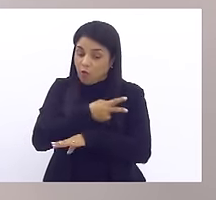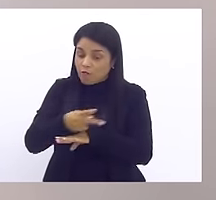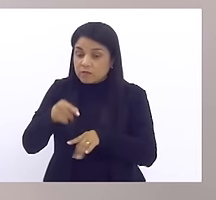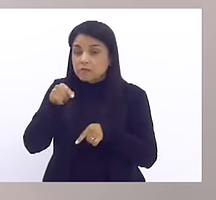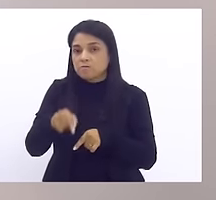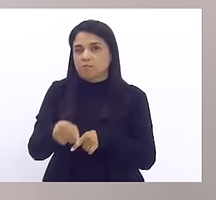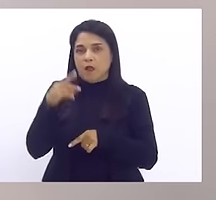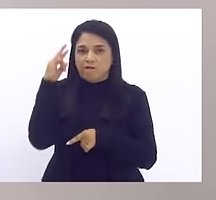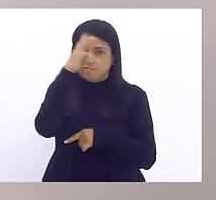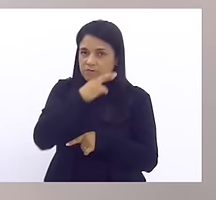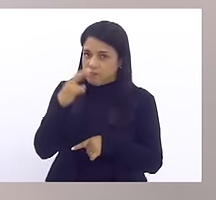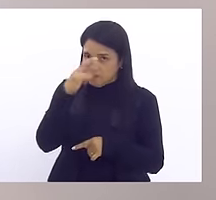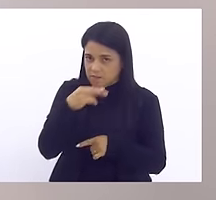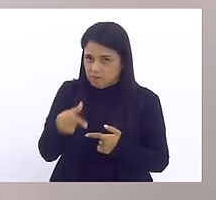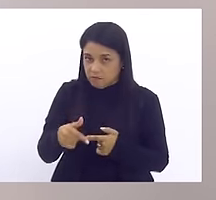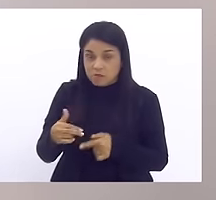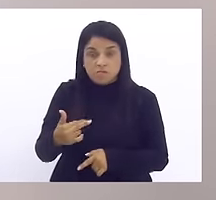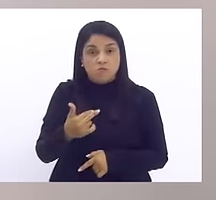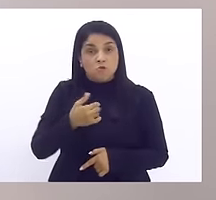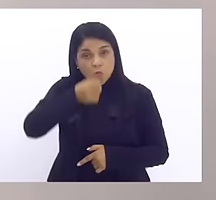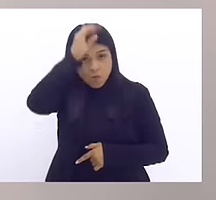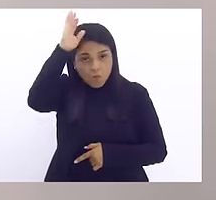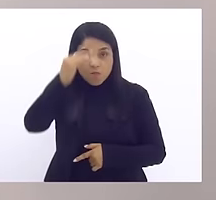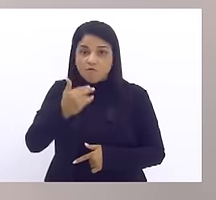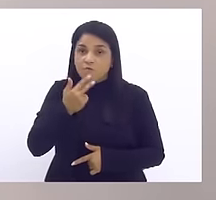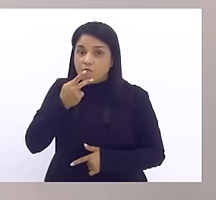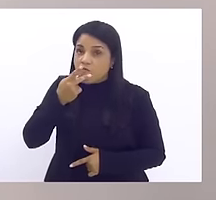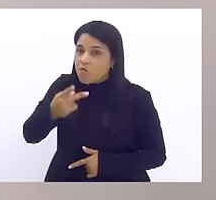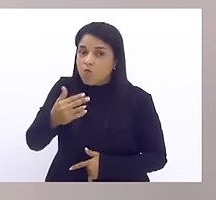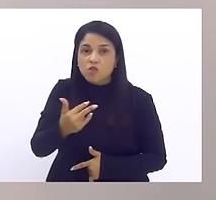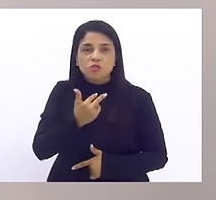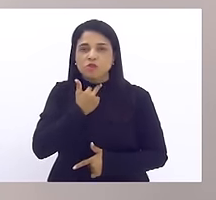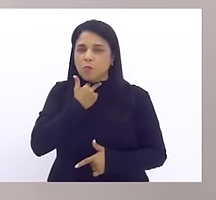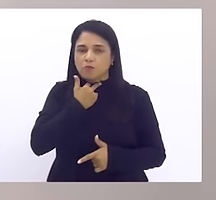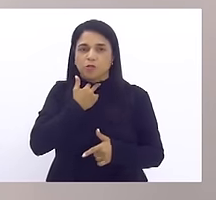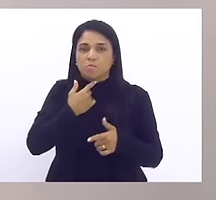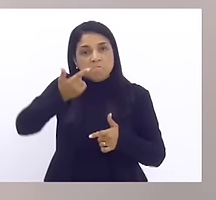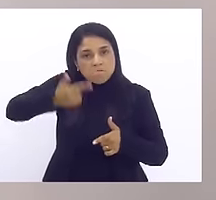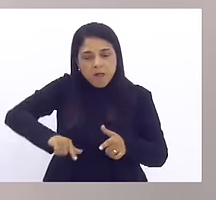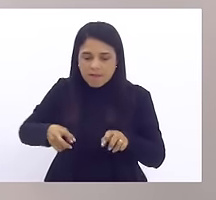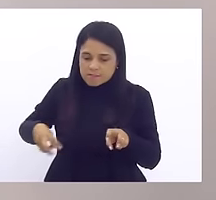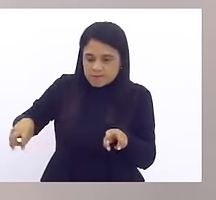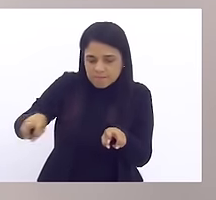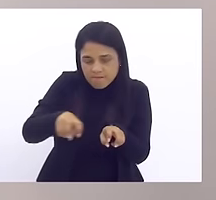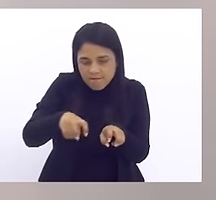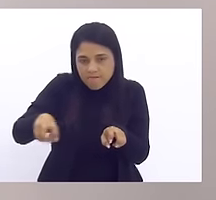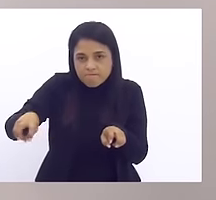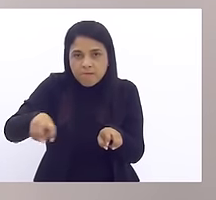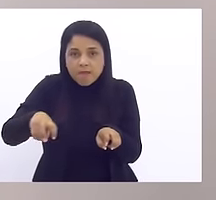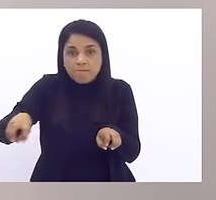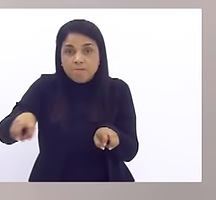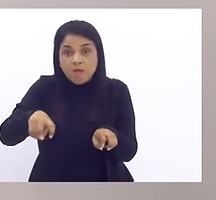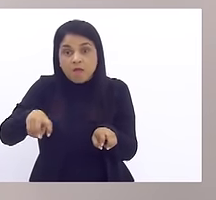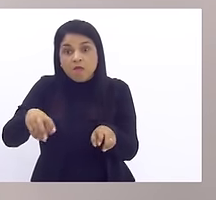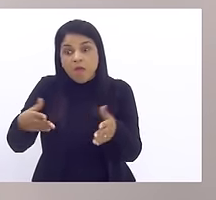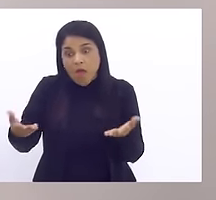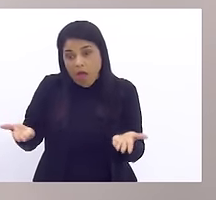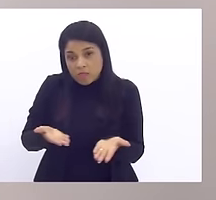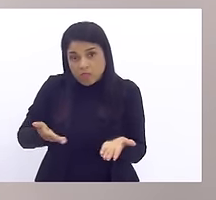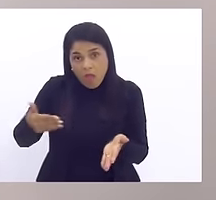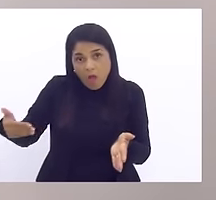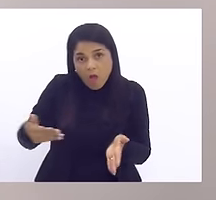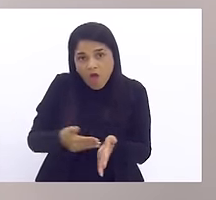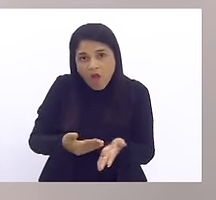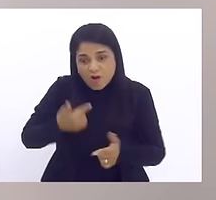poderia mas pelo menos receber os carros ali e o pátio continua funcionando Então cadê a preocupação